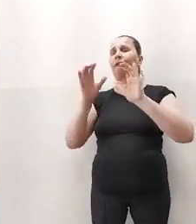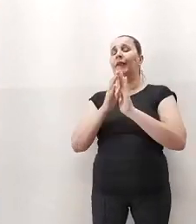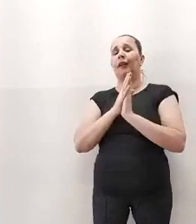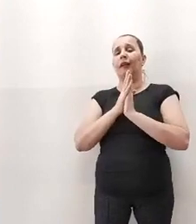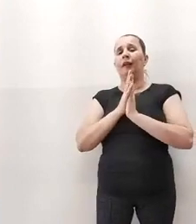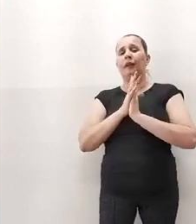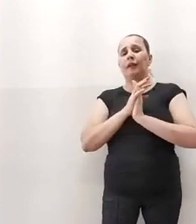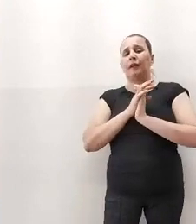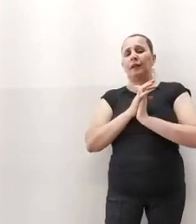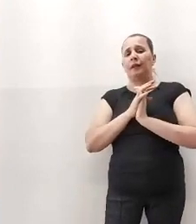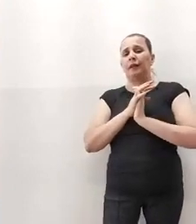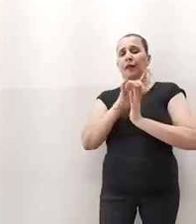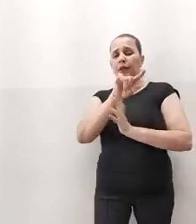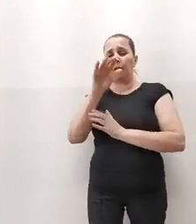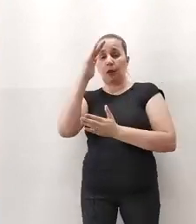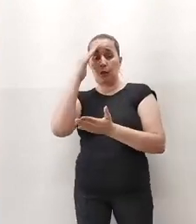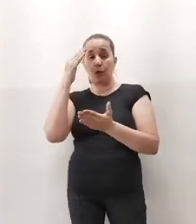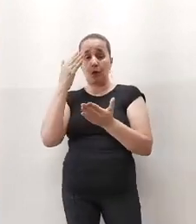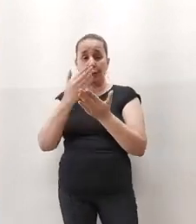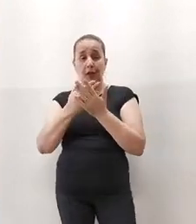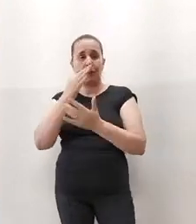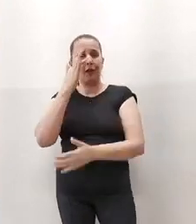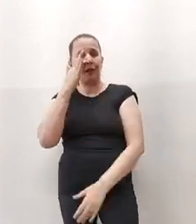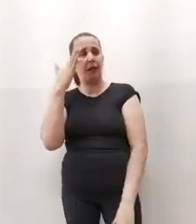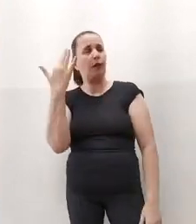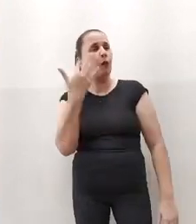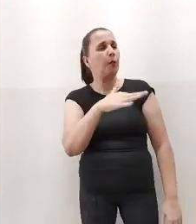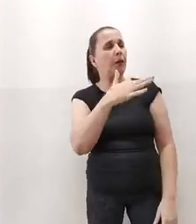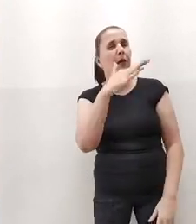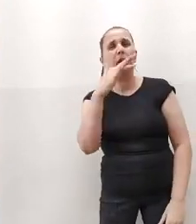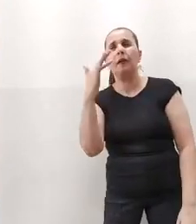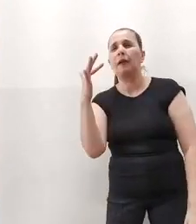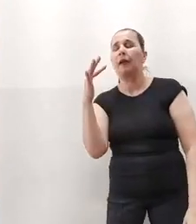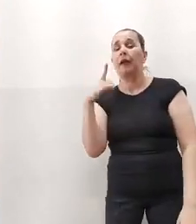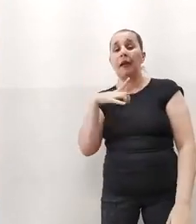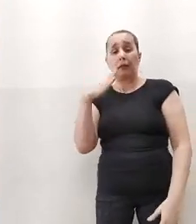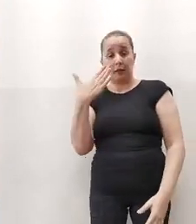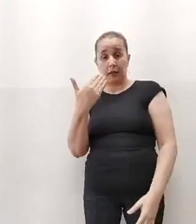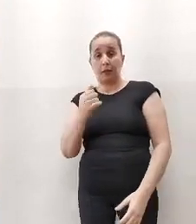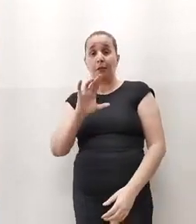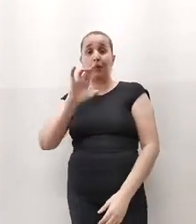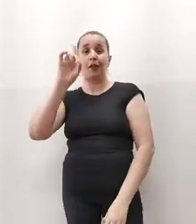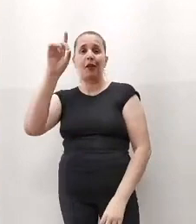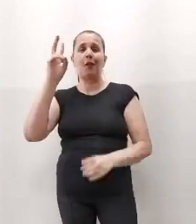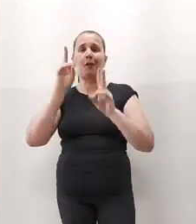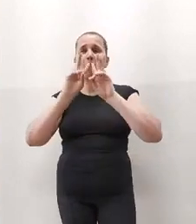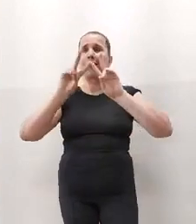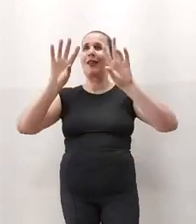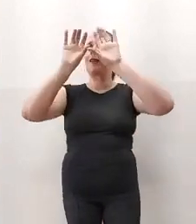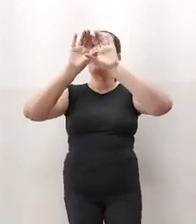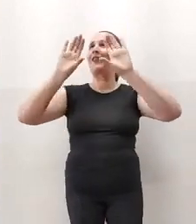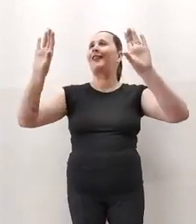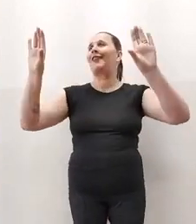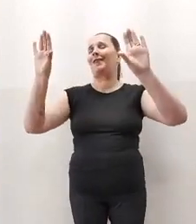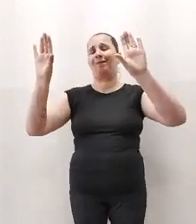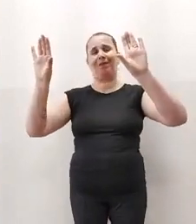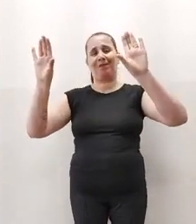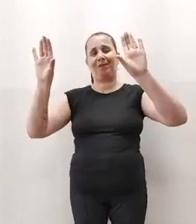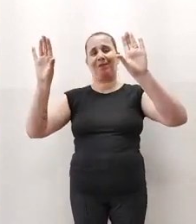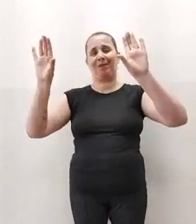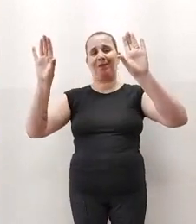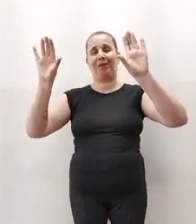você confia, que você admira, e receber de Deus essa visão celestial,